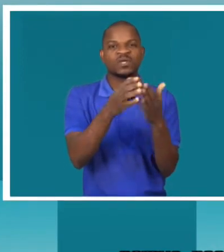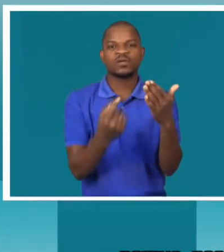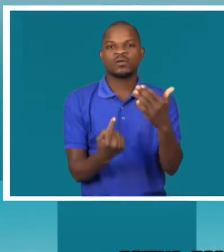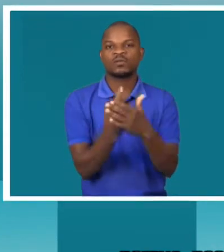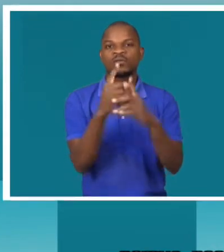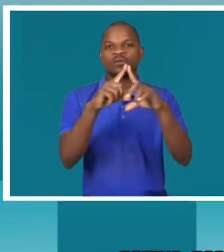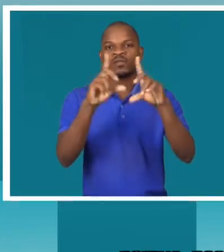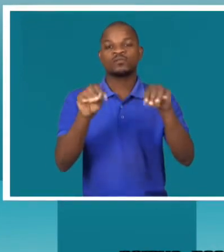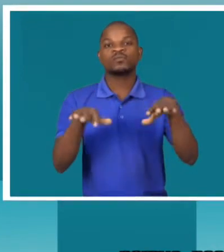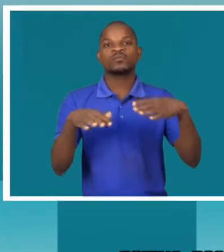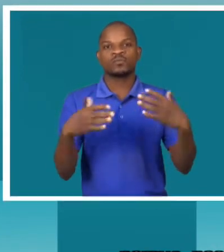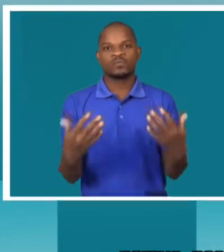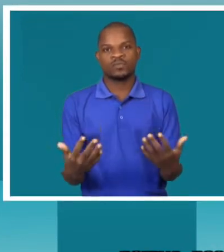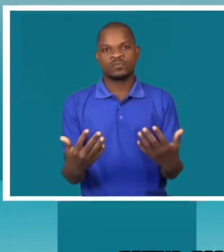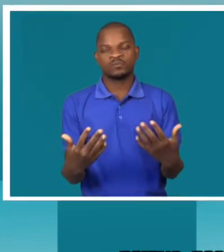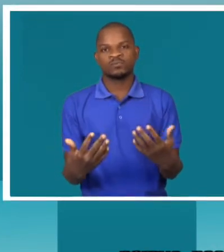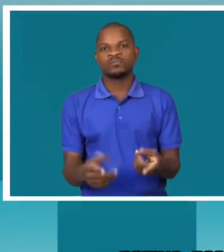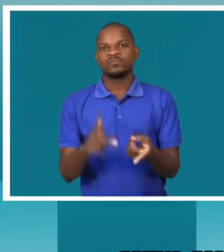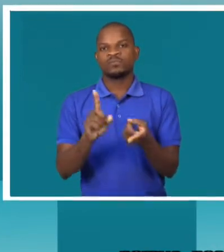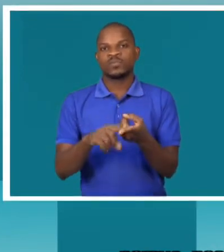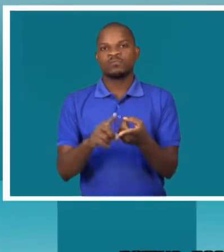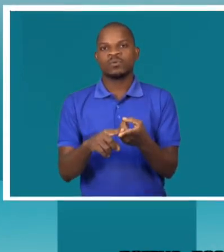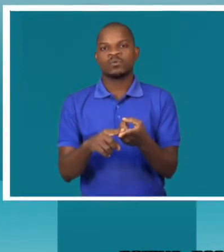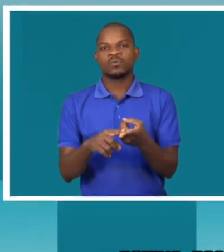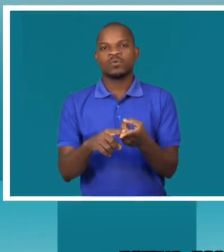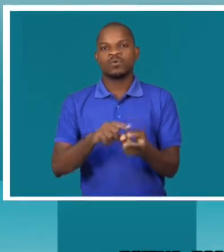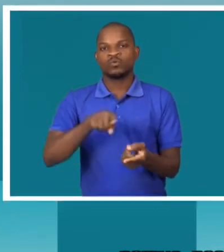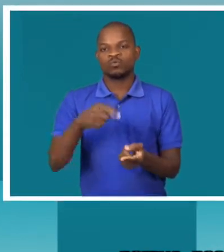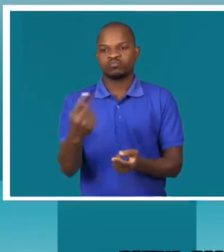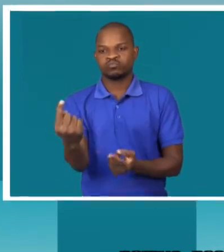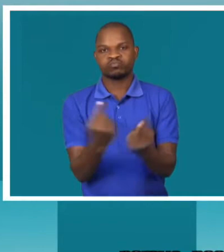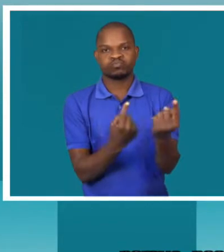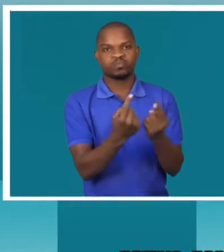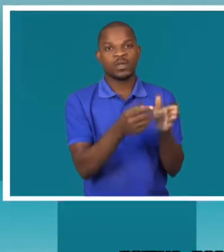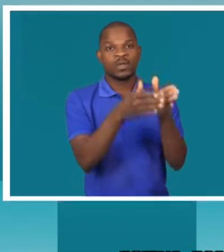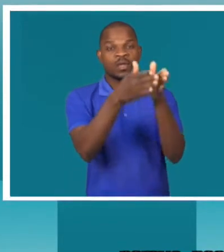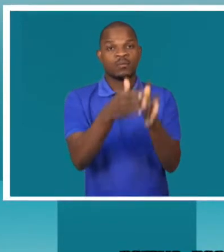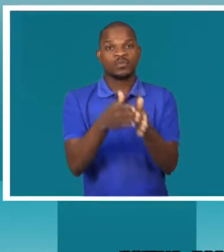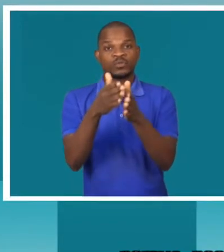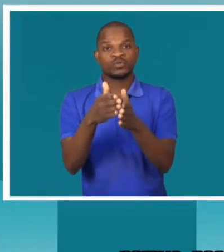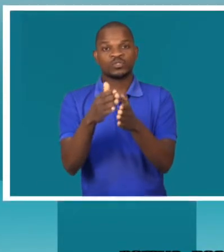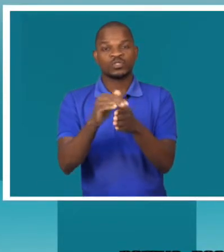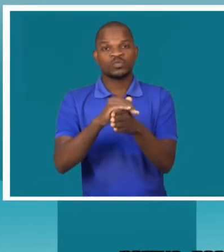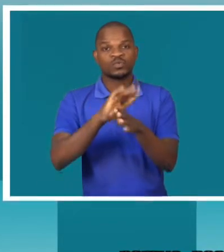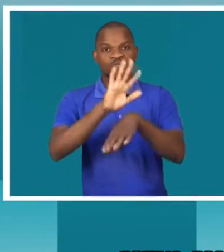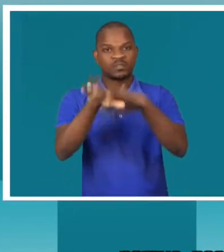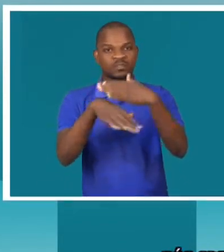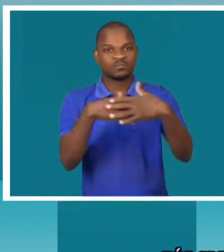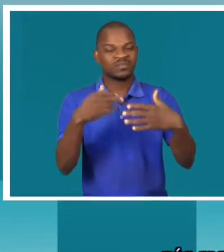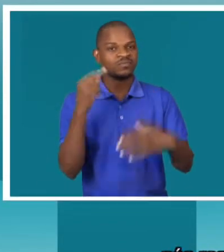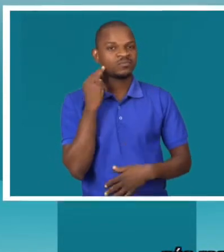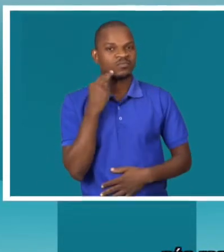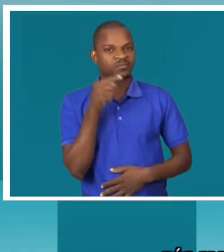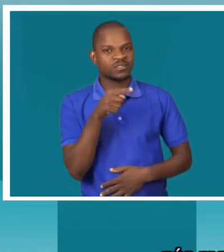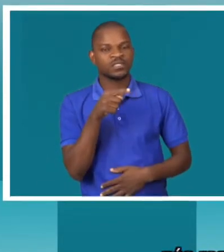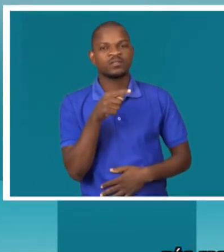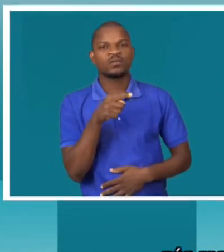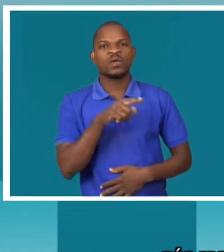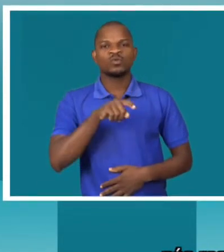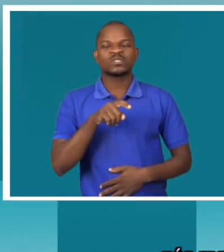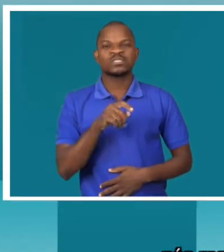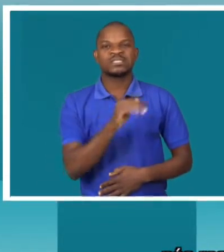nos casos em que nós recebemos estas pessoas que falam a língua de sinais, nós recorremos